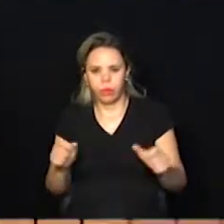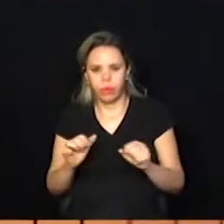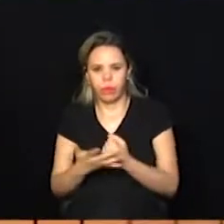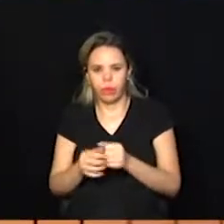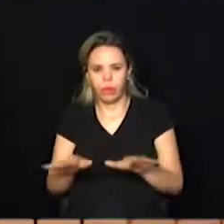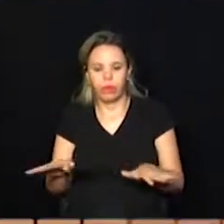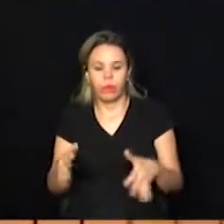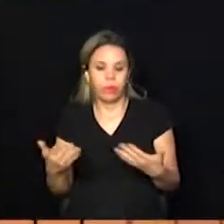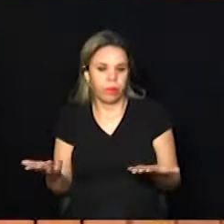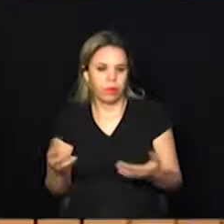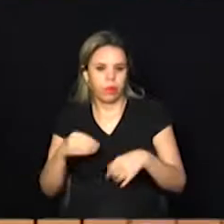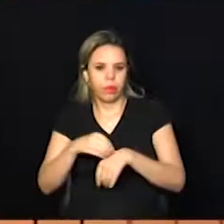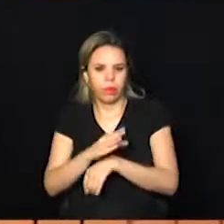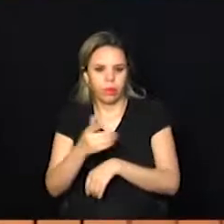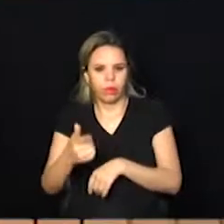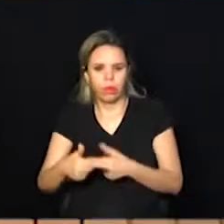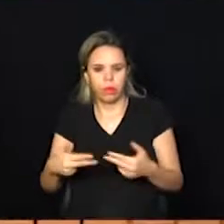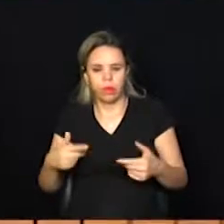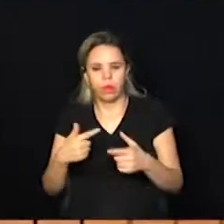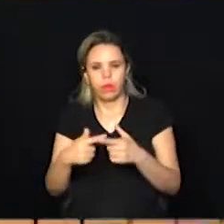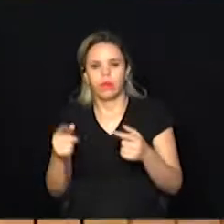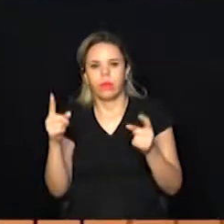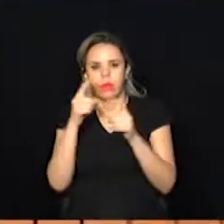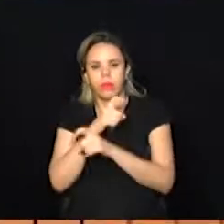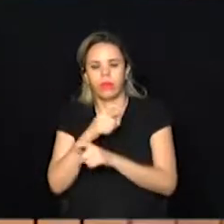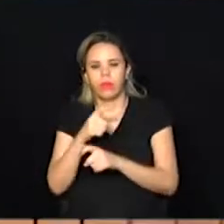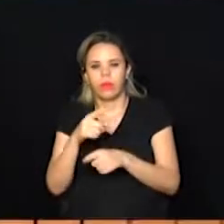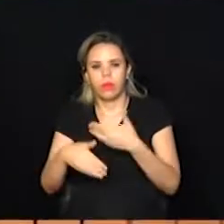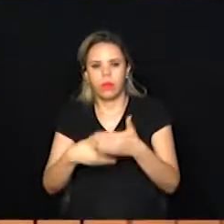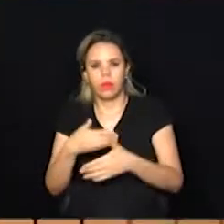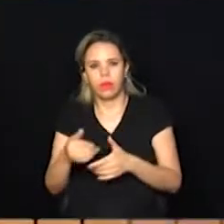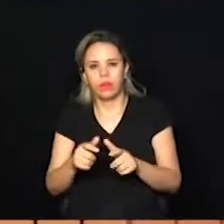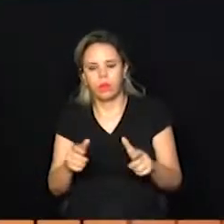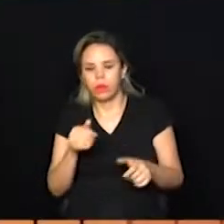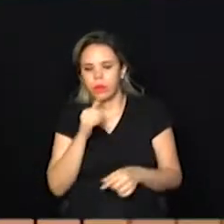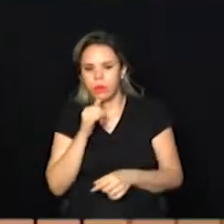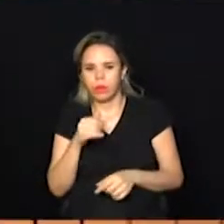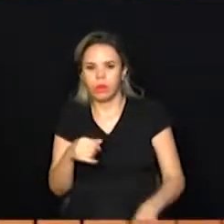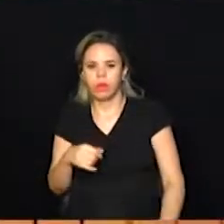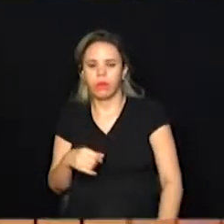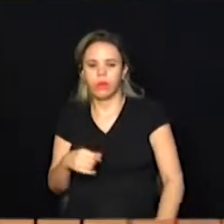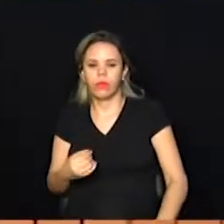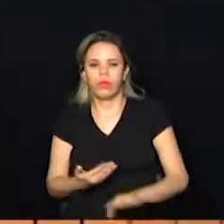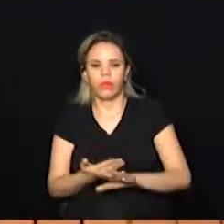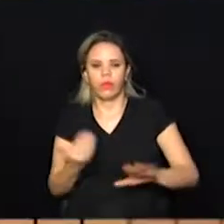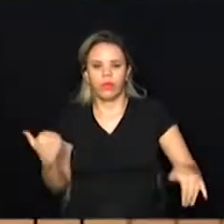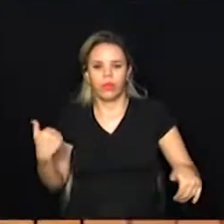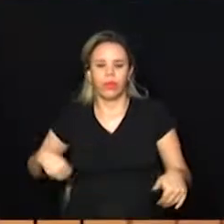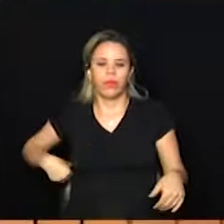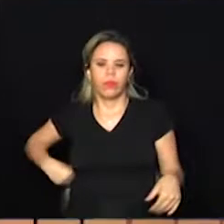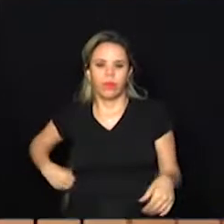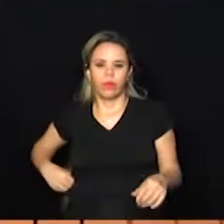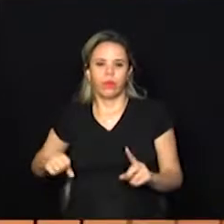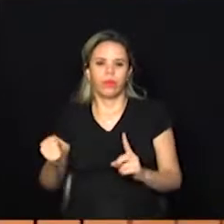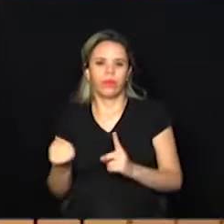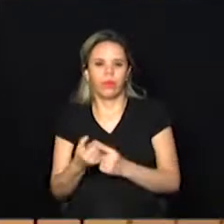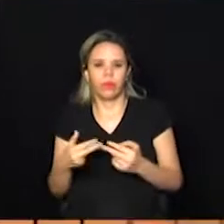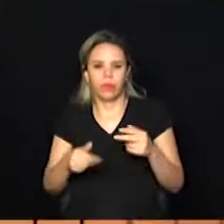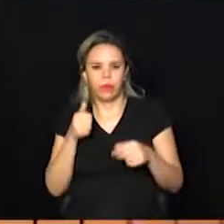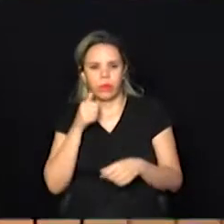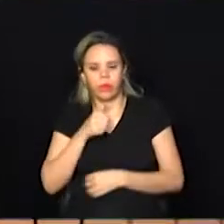certamente trouxe mais complexidade, na medida que a pandemia levou a um afastamento das relações sociais, deixou muitas